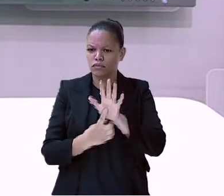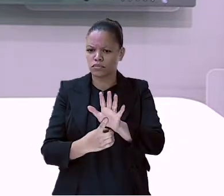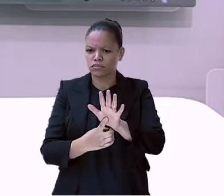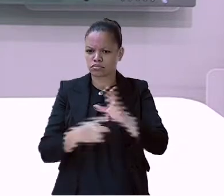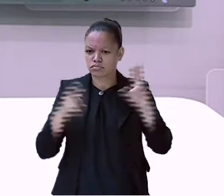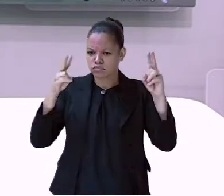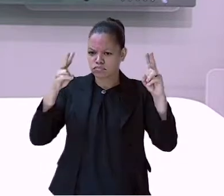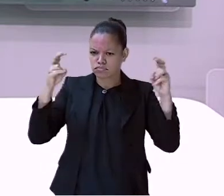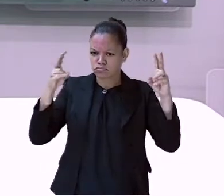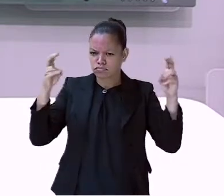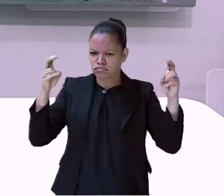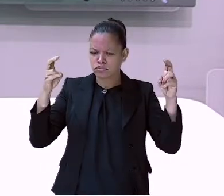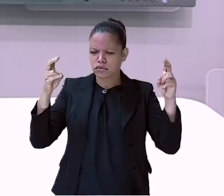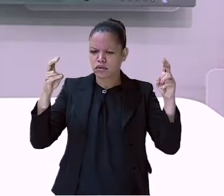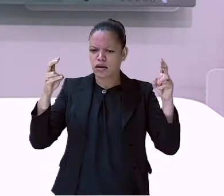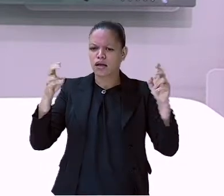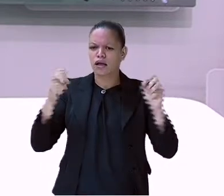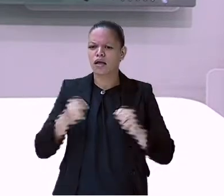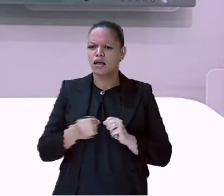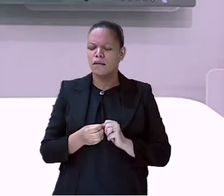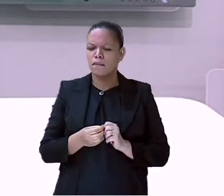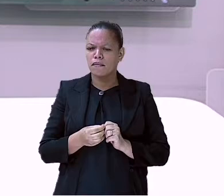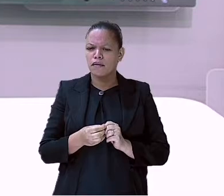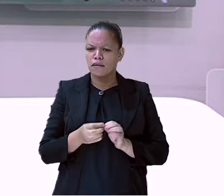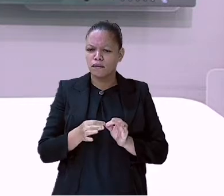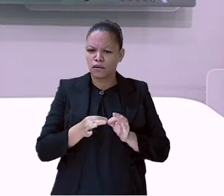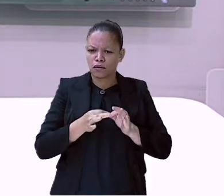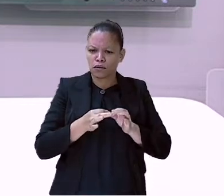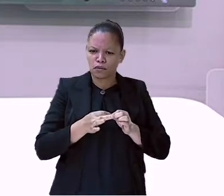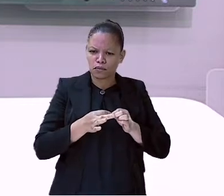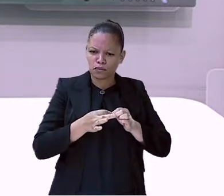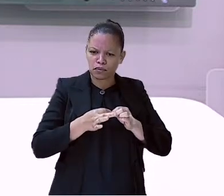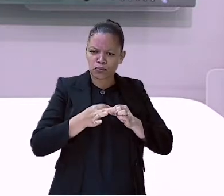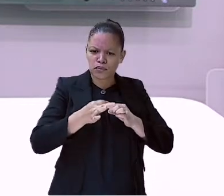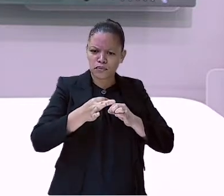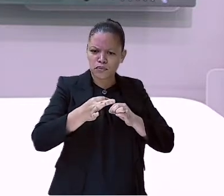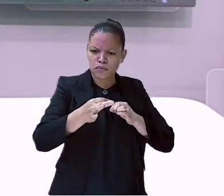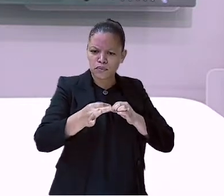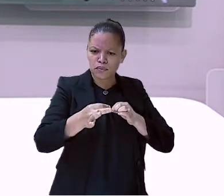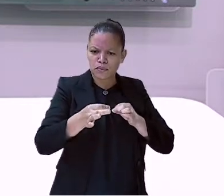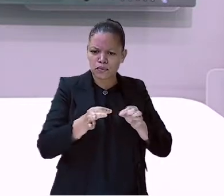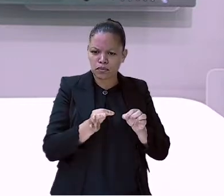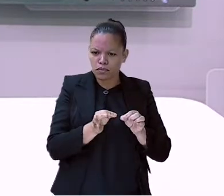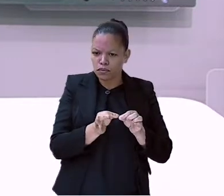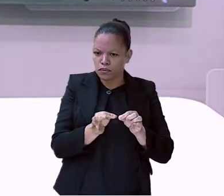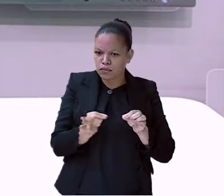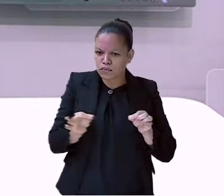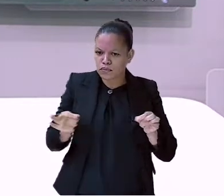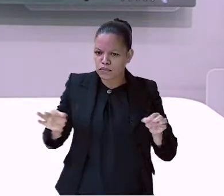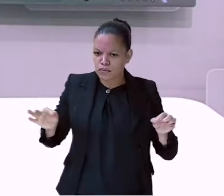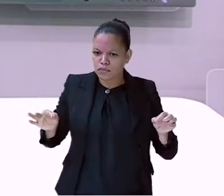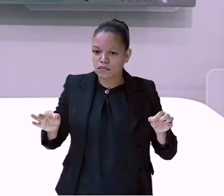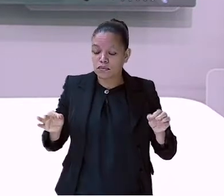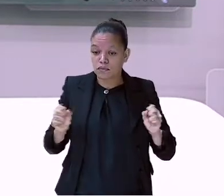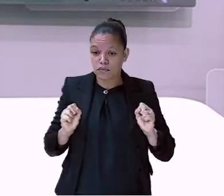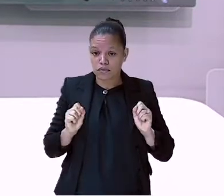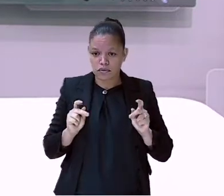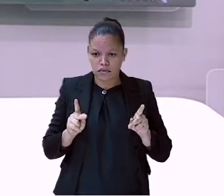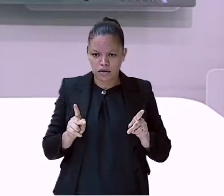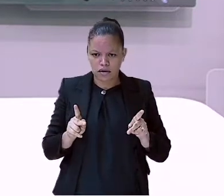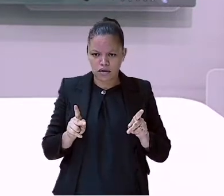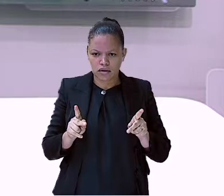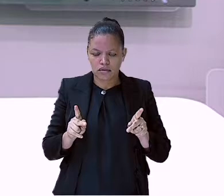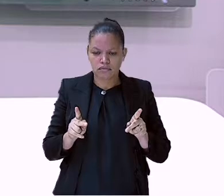metro. Então, algumas aulas anteriores eu expliquei para vocês e apresentei todas as unidades